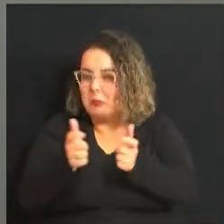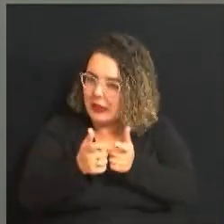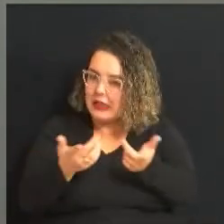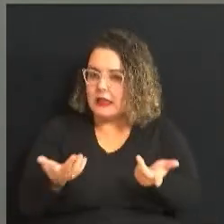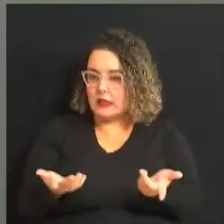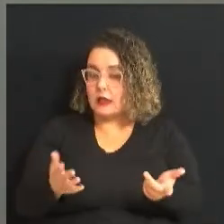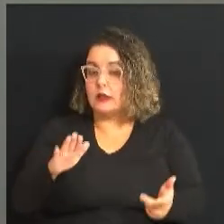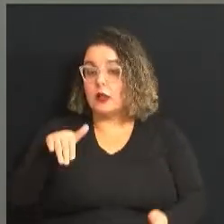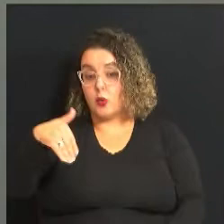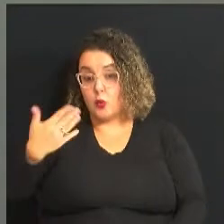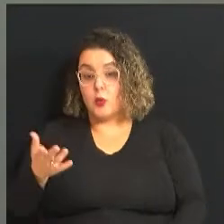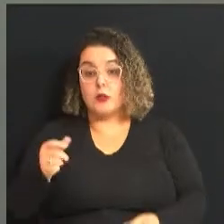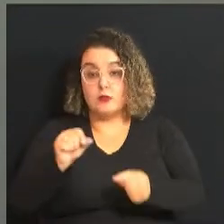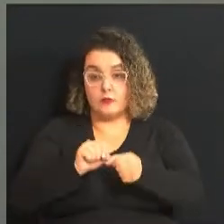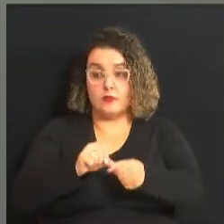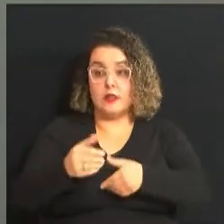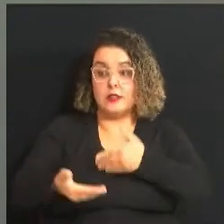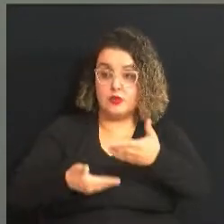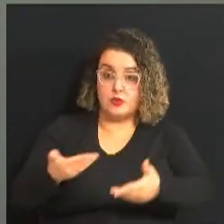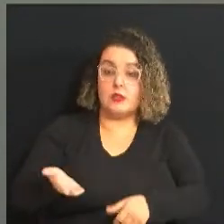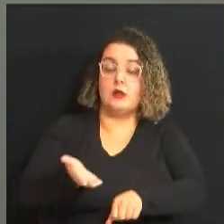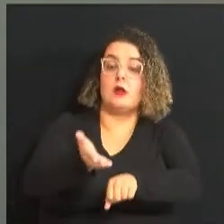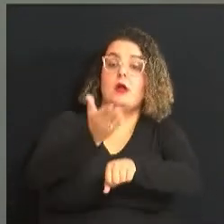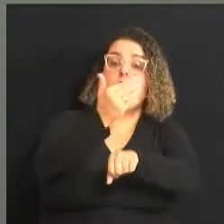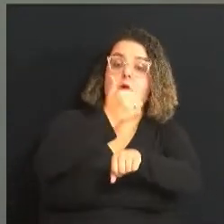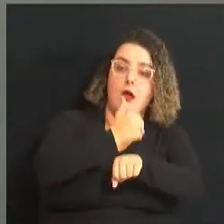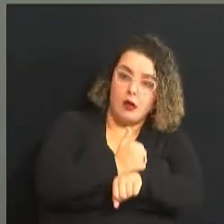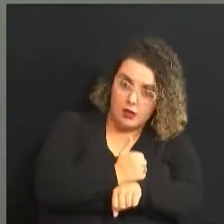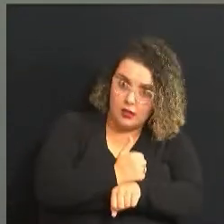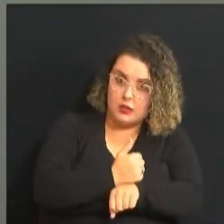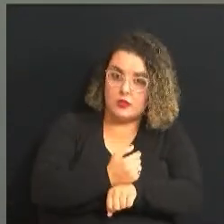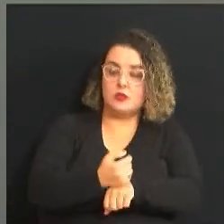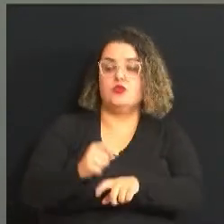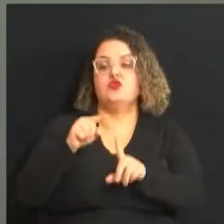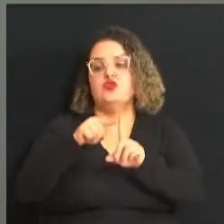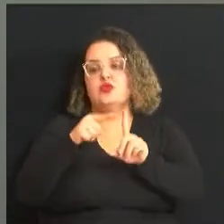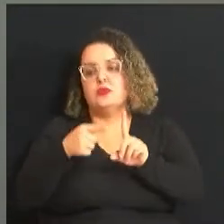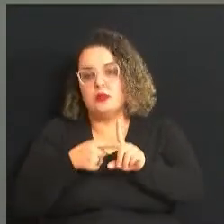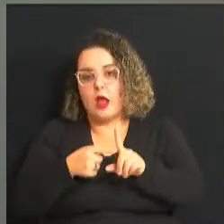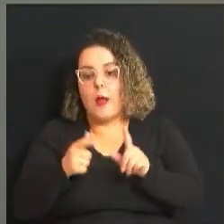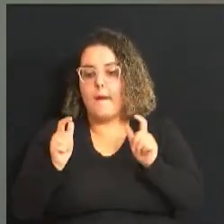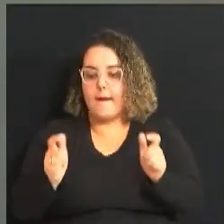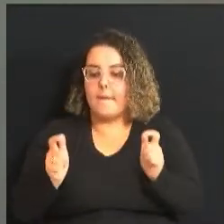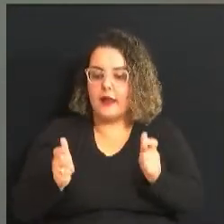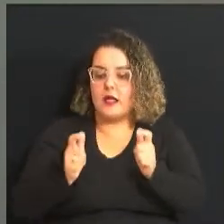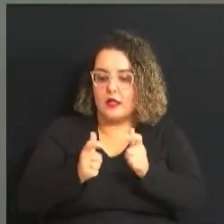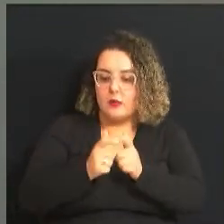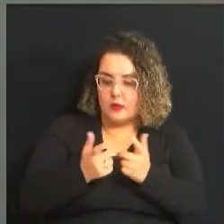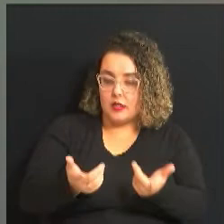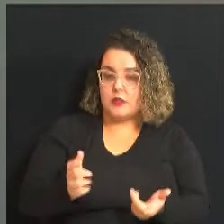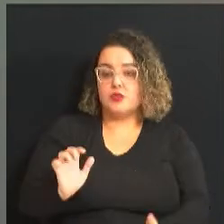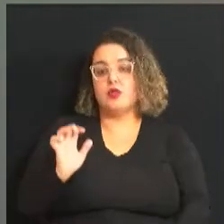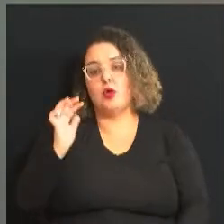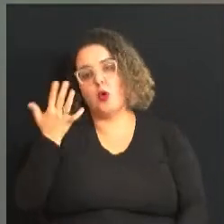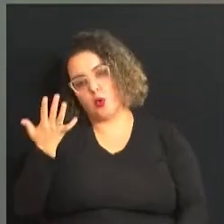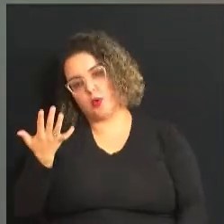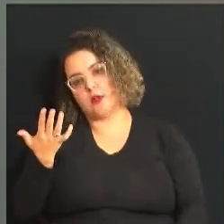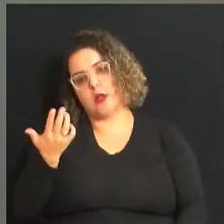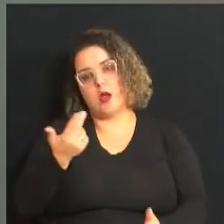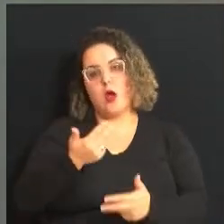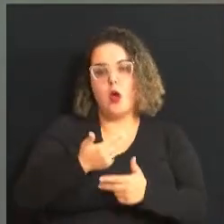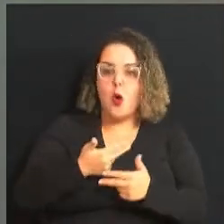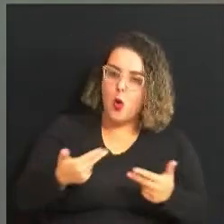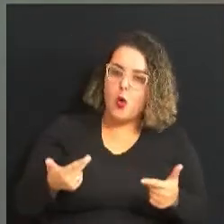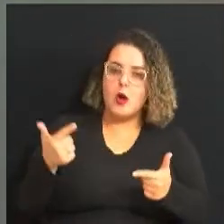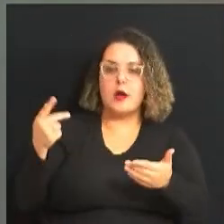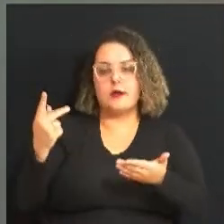você faz o tratamento antes de engravidar, você minimiza a chance de acontecer alguma coisa errada. Mas mesmo